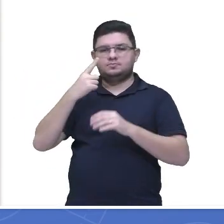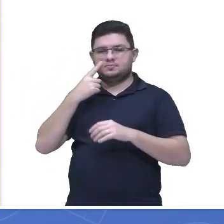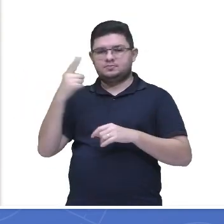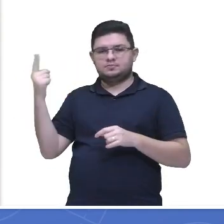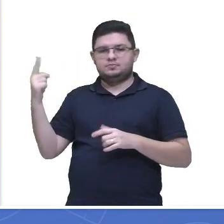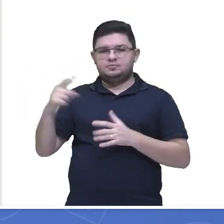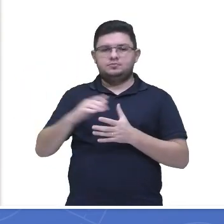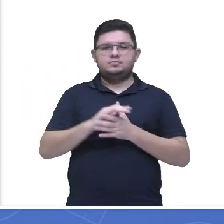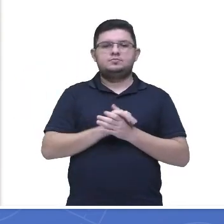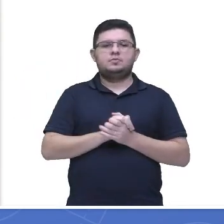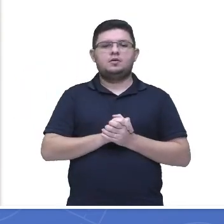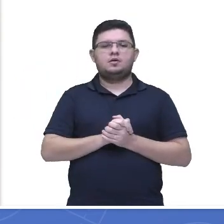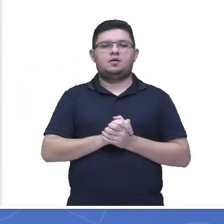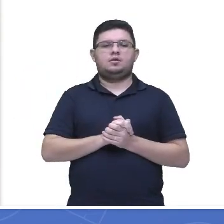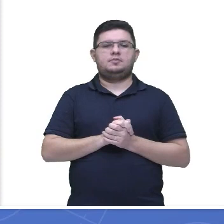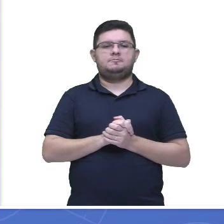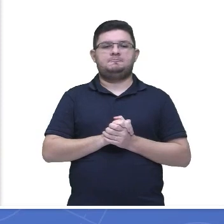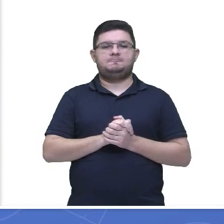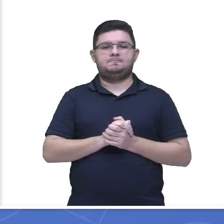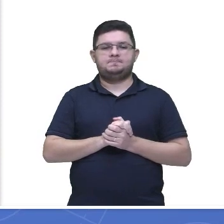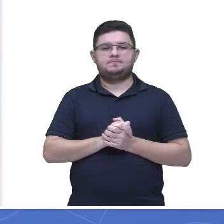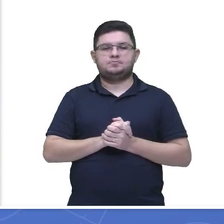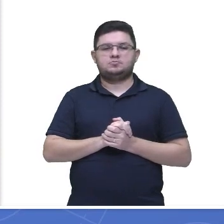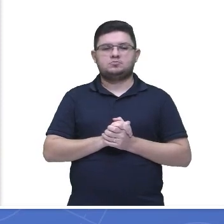aromática, ok?